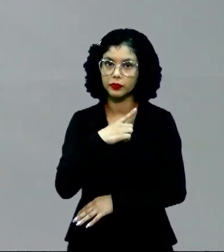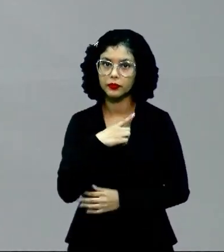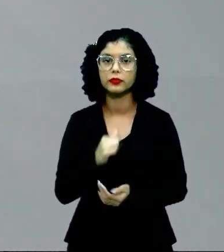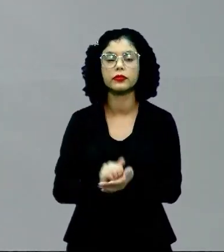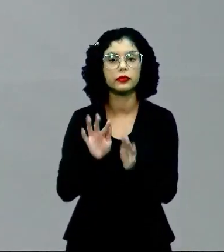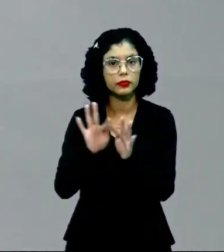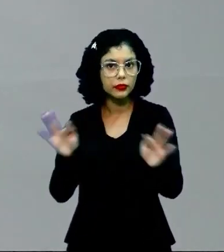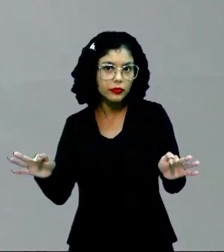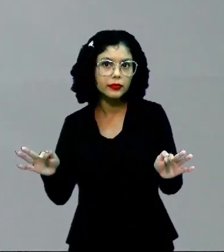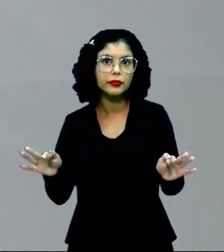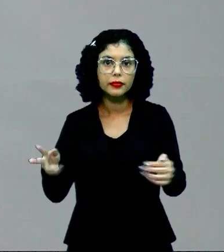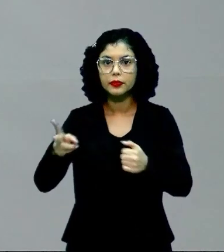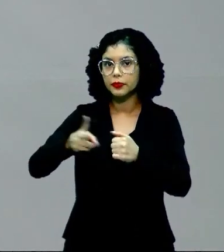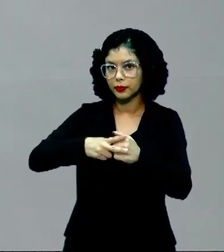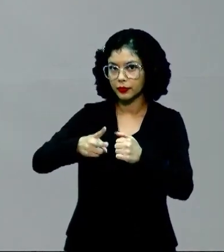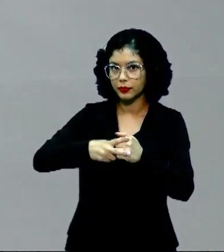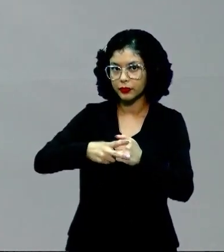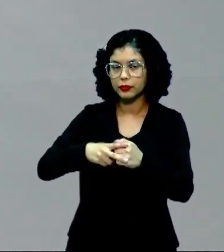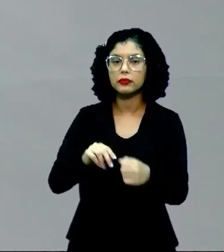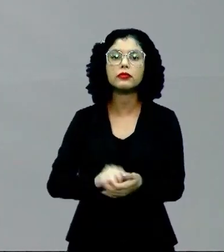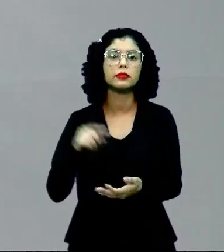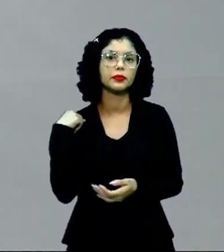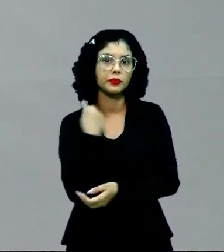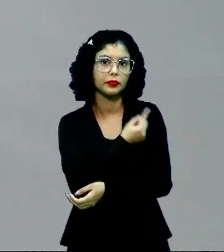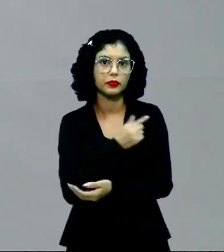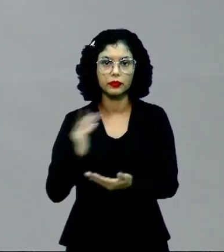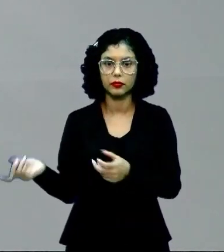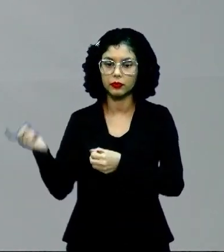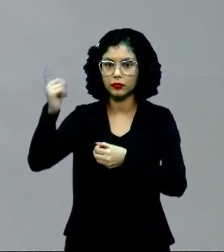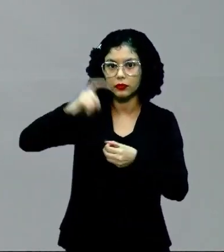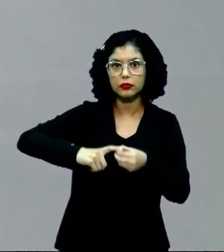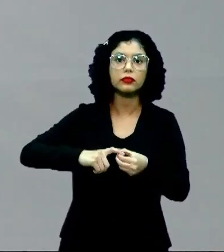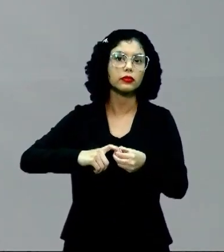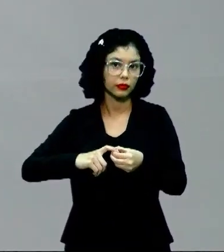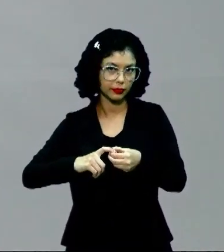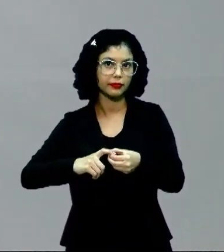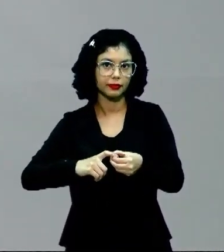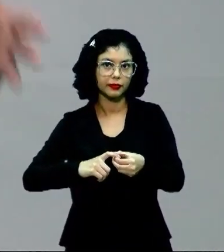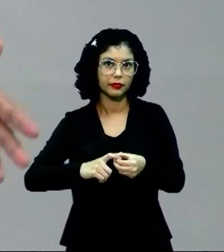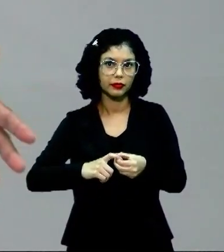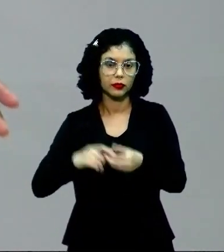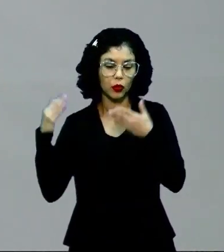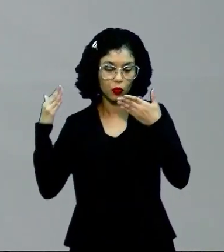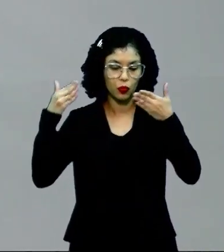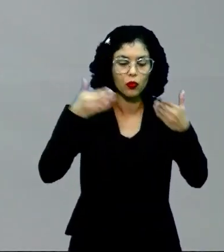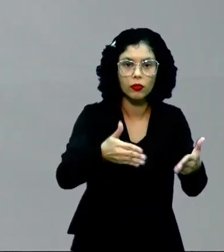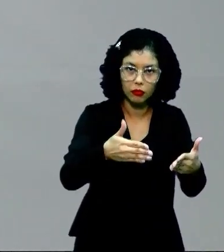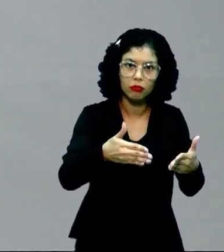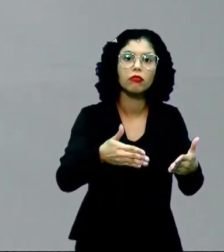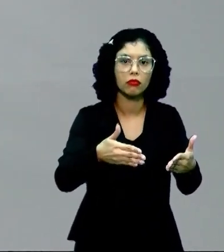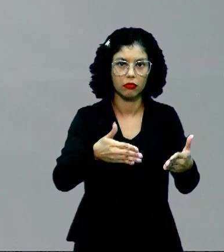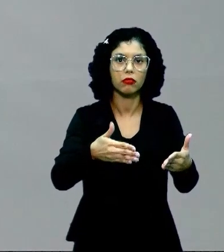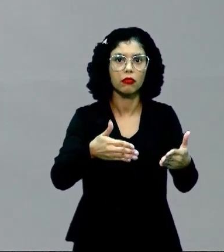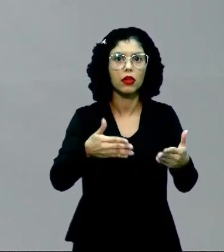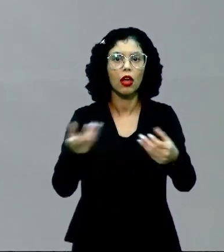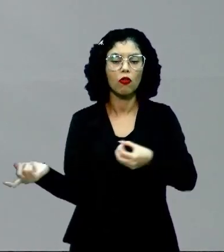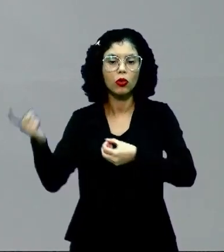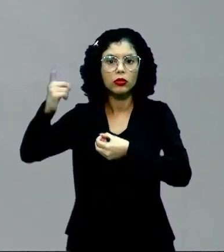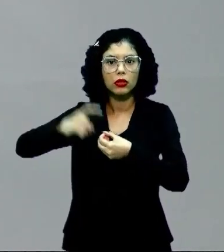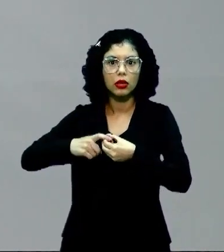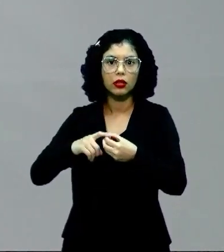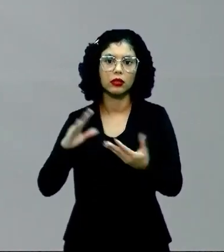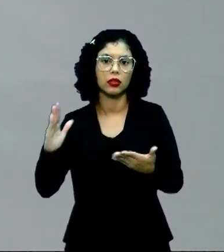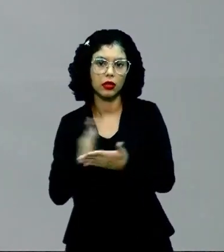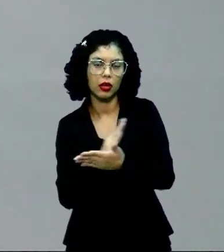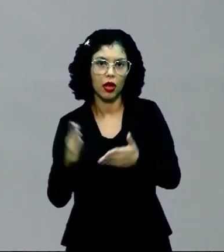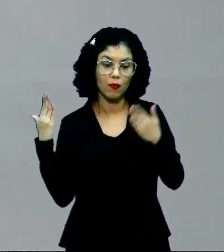uma frase verbal, nós temos algo voltado para a especificidade. Nós temos algo voltado para